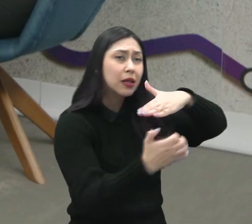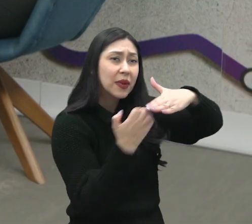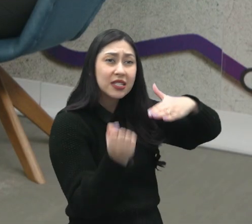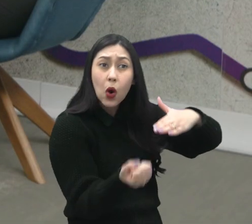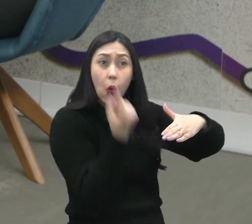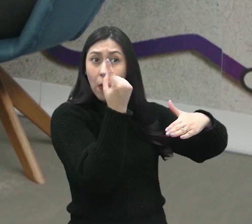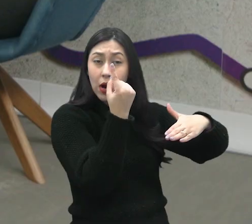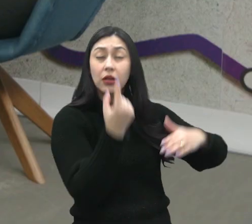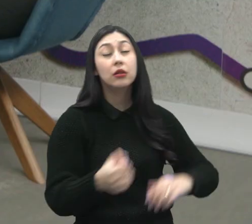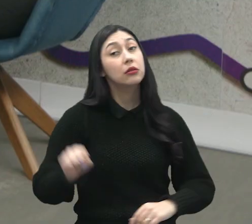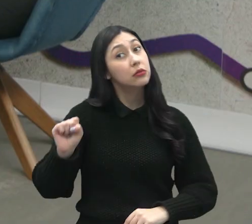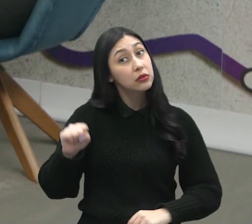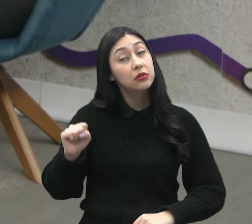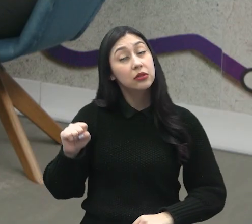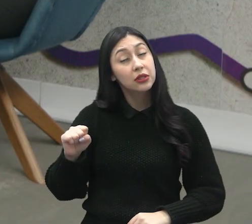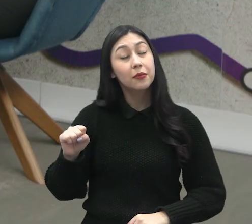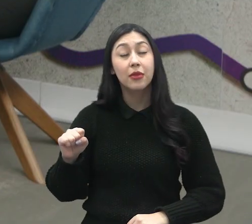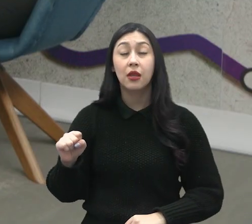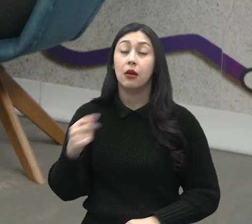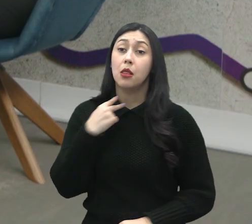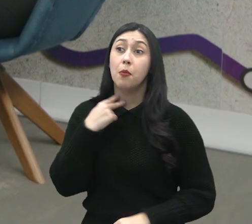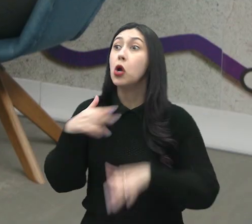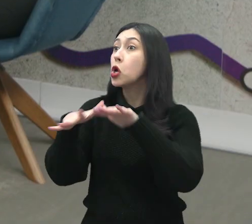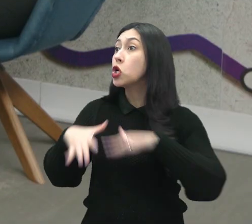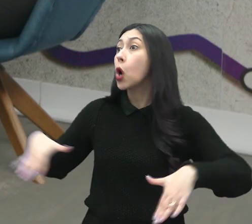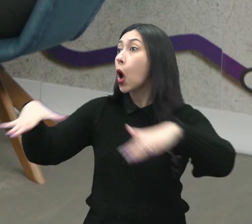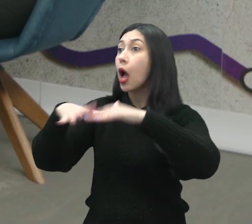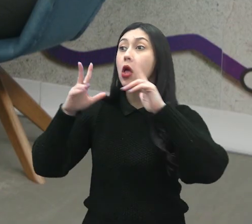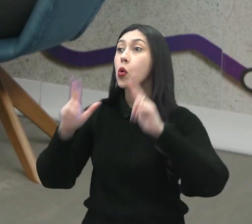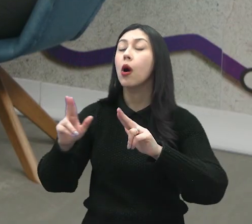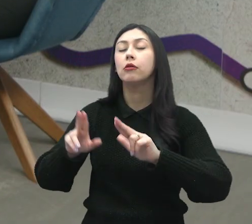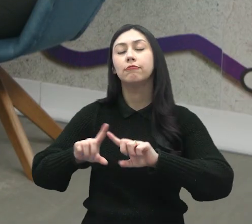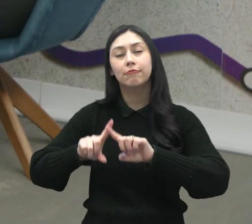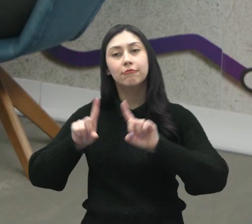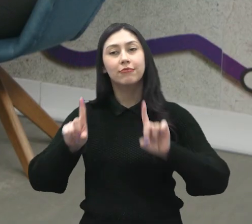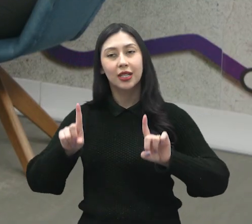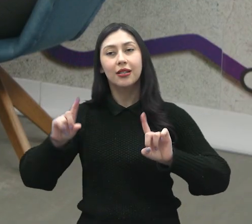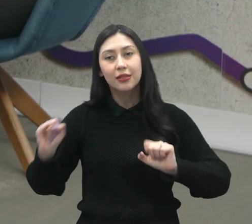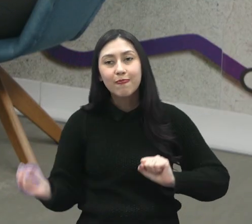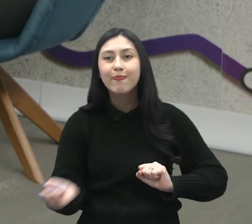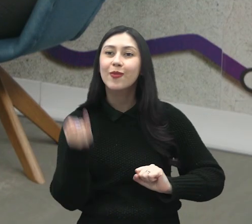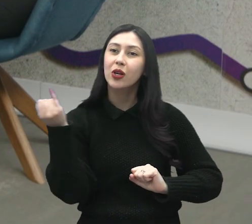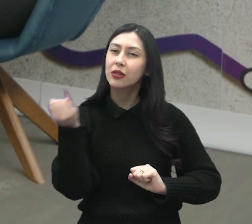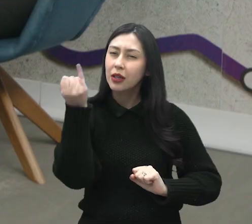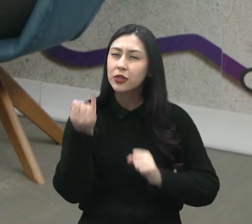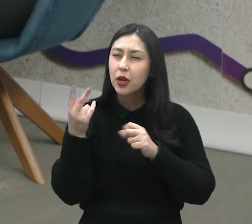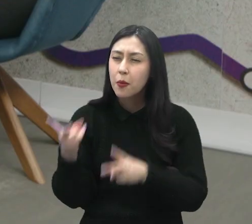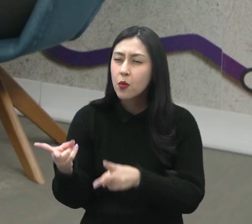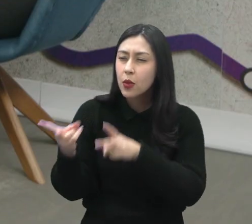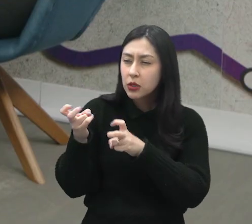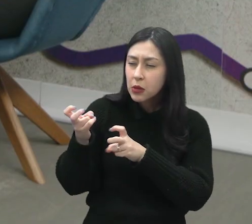empresa. Exatamente. A gente não pode generalizar, Mas é importante, sim, olhar que é uma